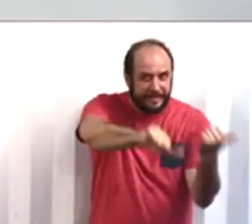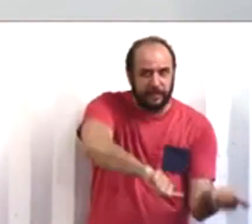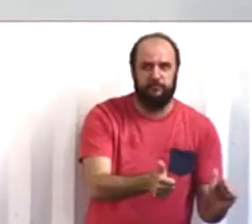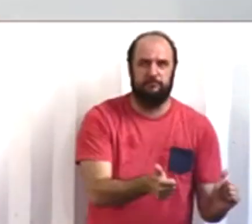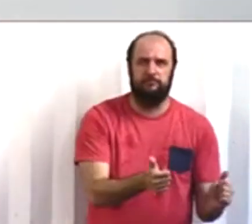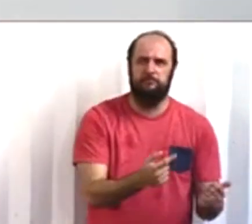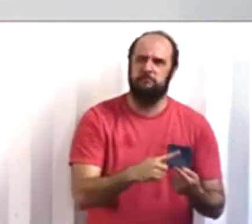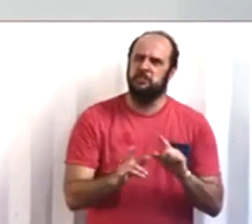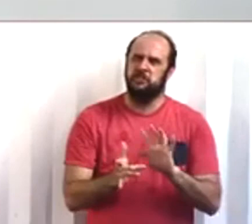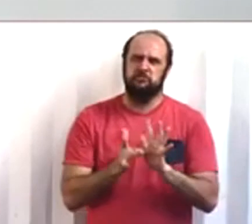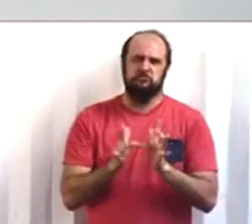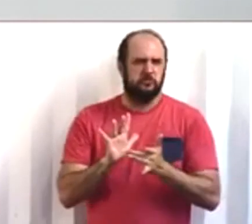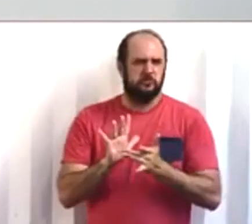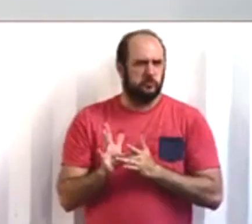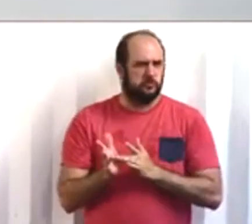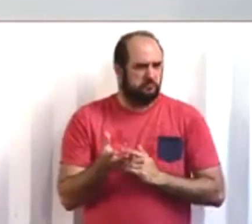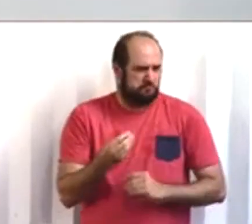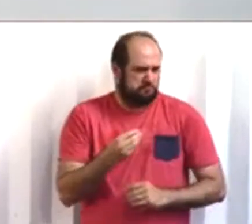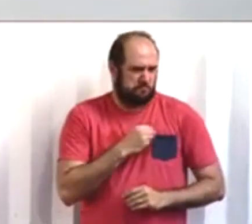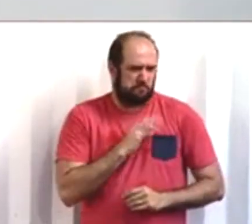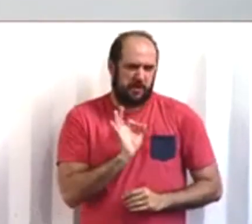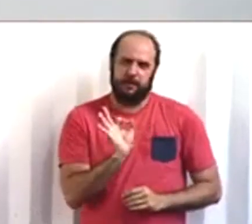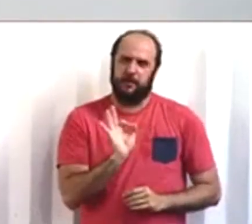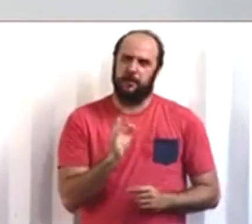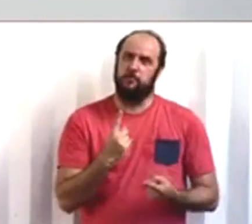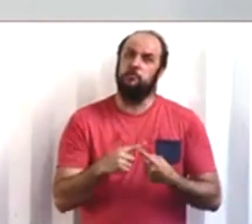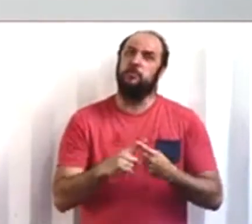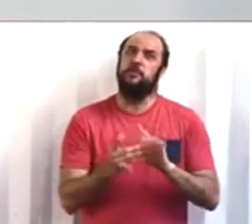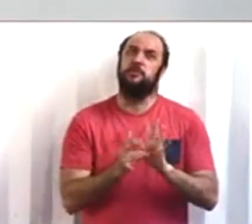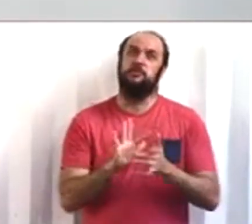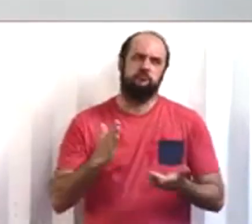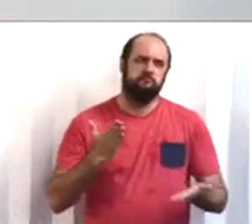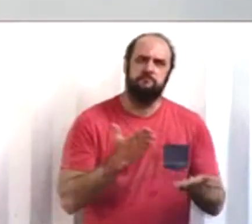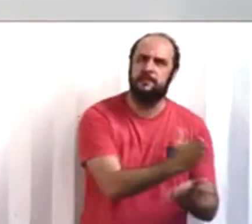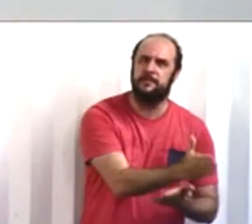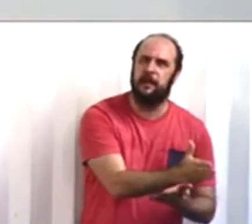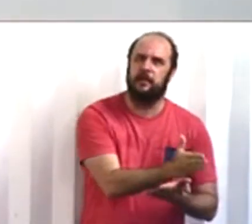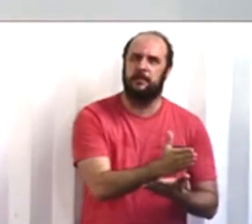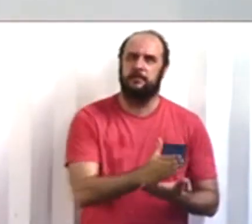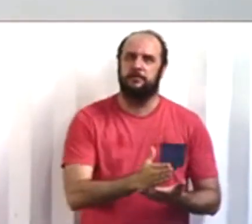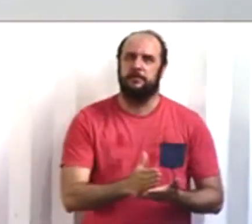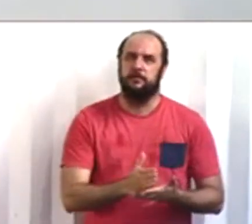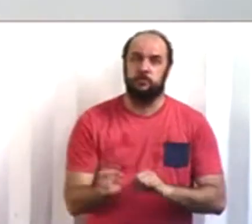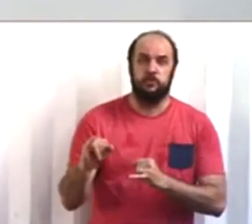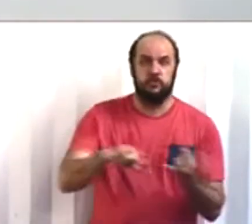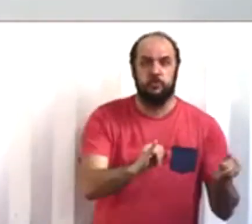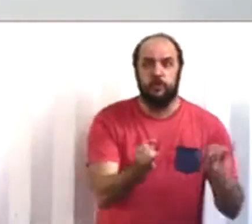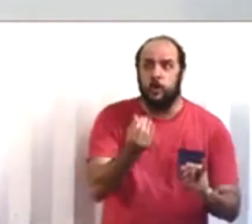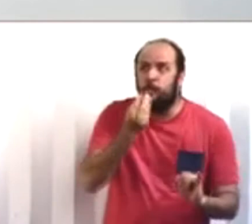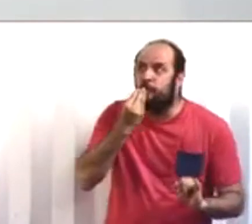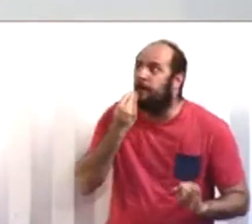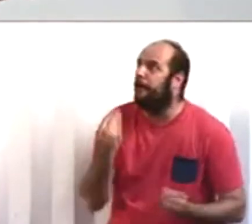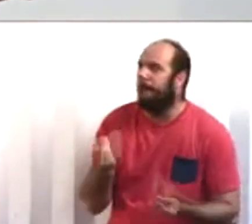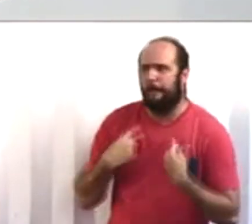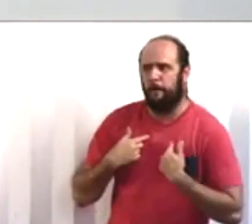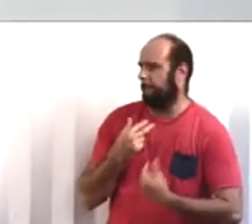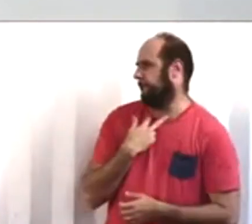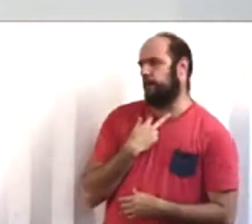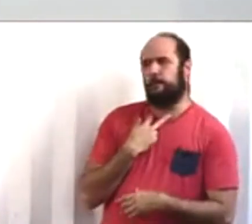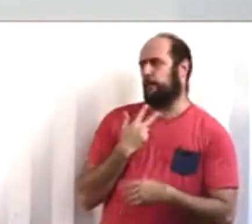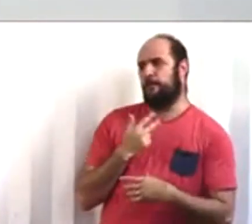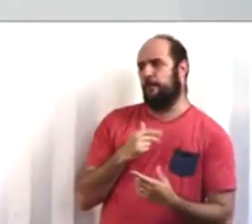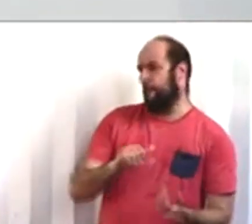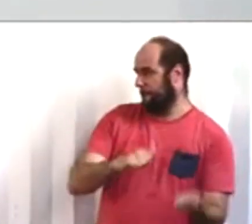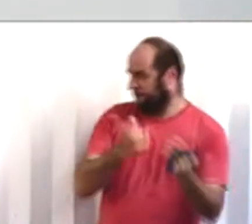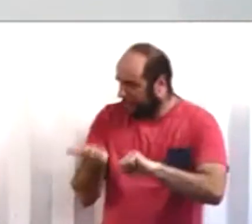pecador. Então por que é que Jesus foi e passou pelo batismo? Porque é que quando João disse, meu Deus, eu não posso fazer isso, eu